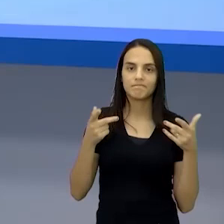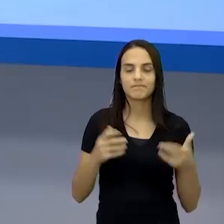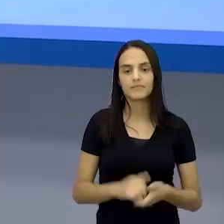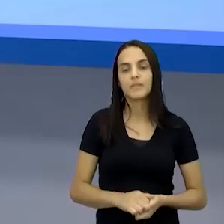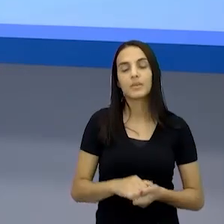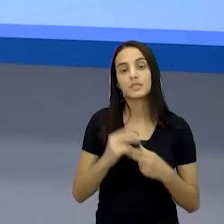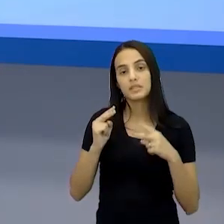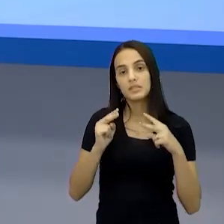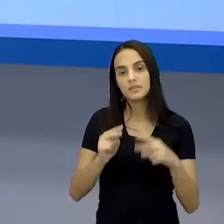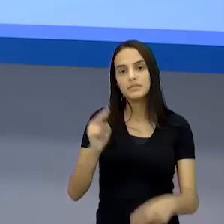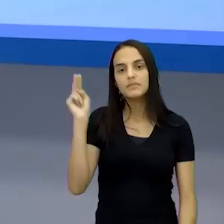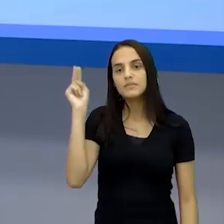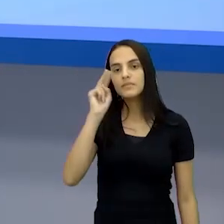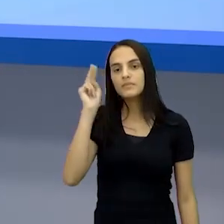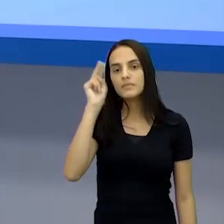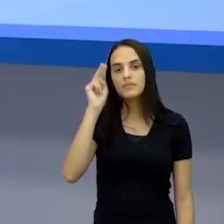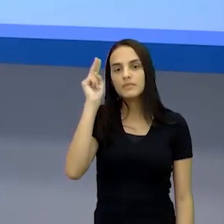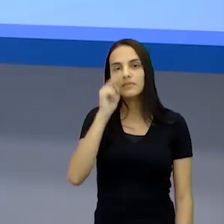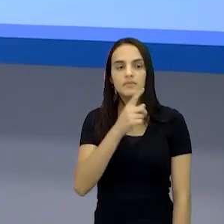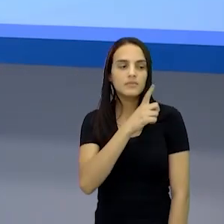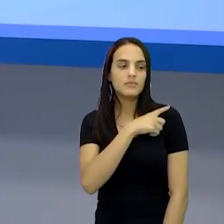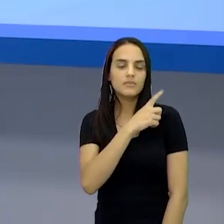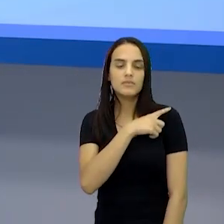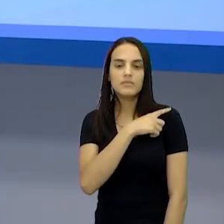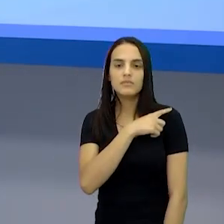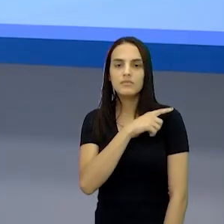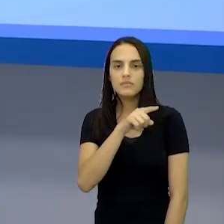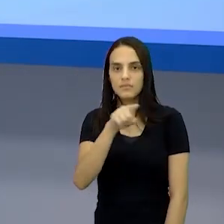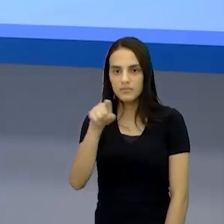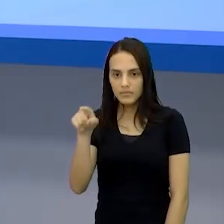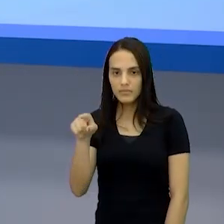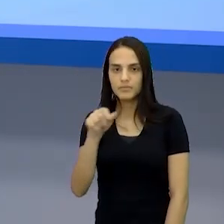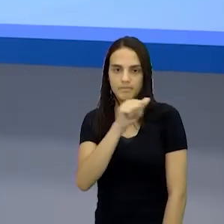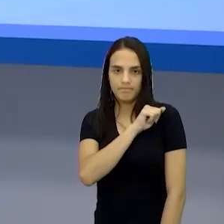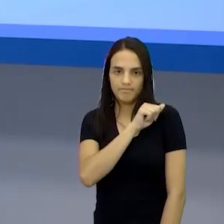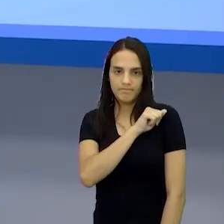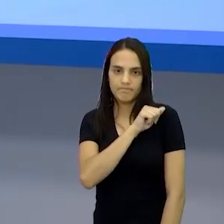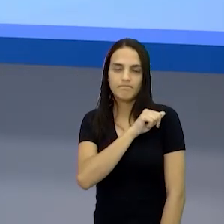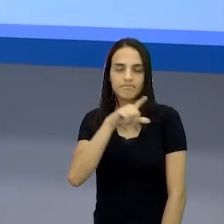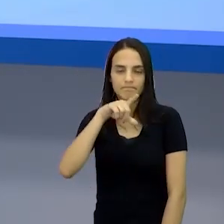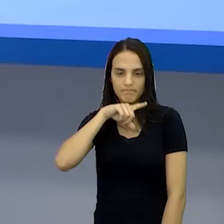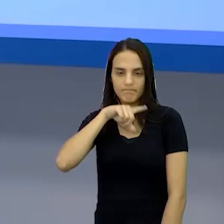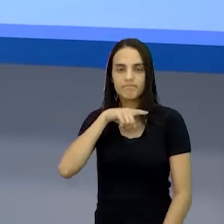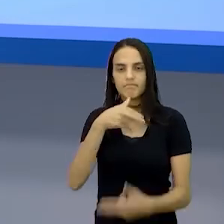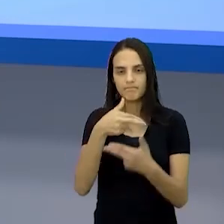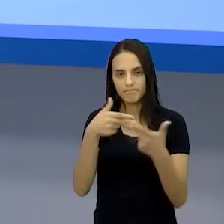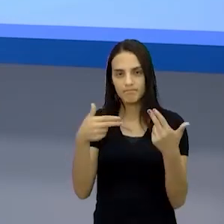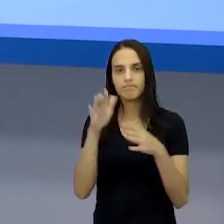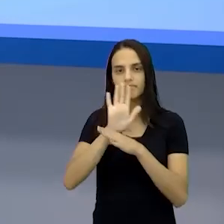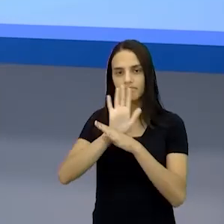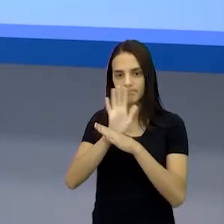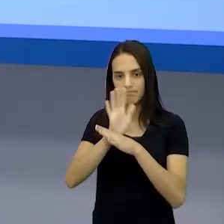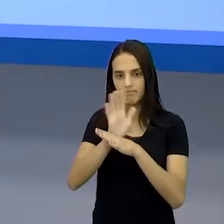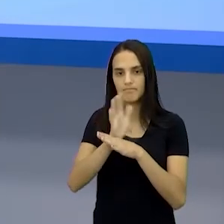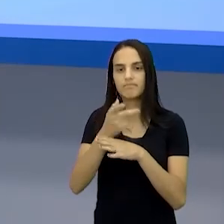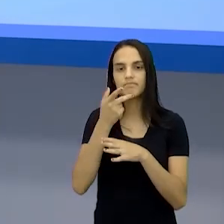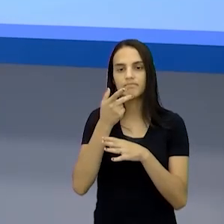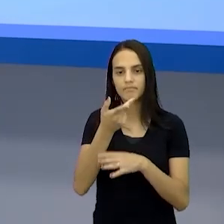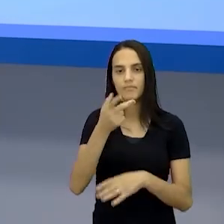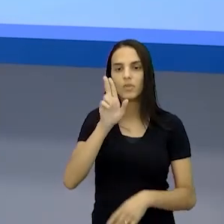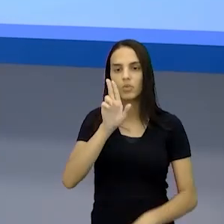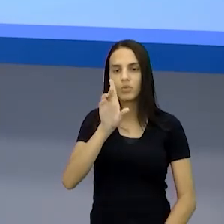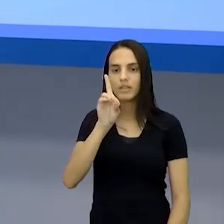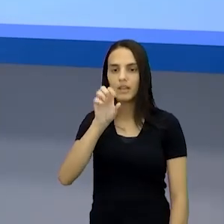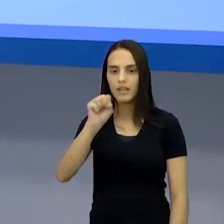sempre lembrando, né, na primeira série do ensino médio, né, vocês aí, alunos, tiveram aí vários vídeos, né, falando sobre os